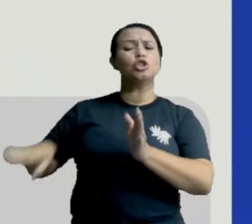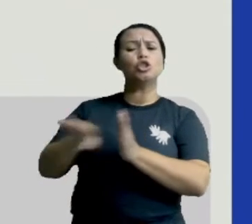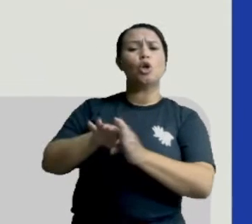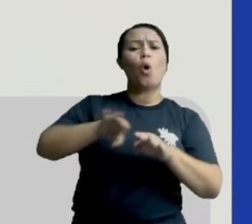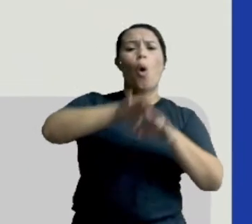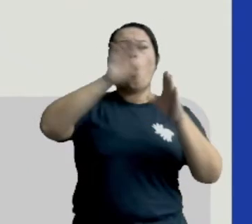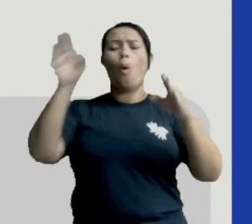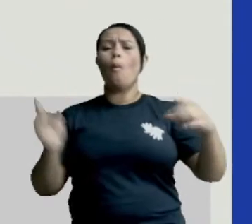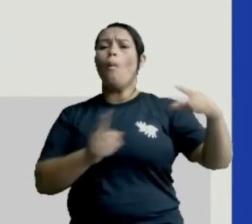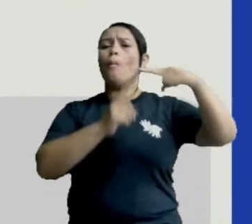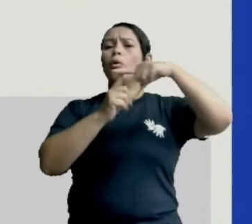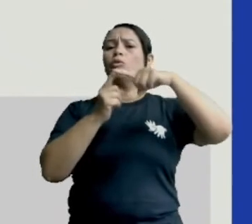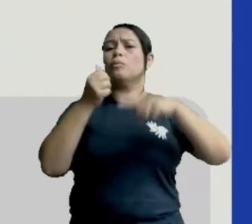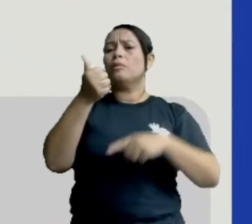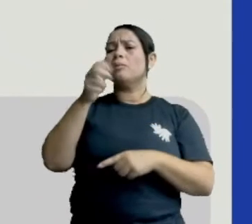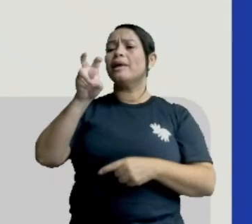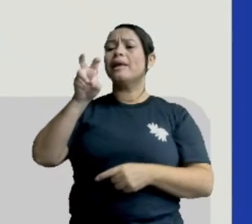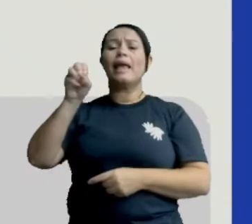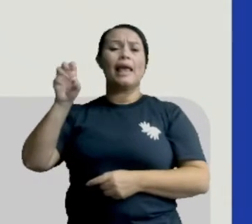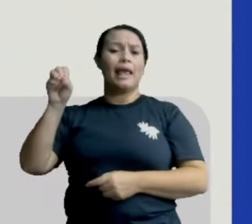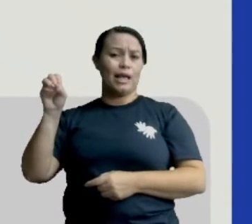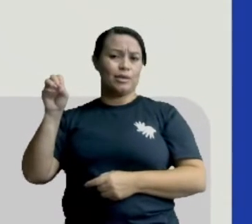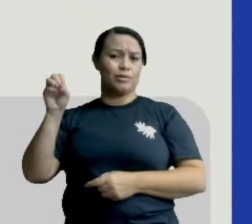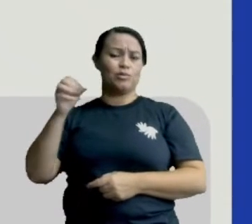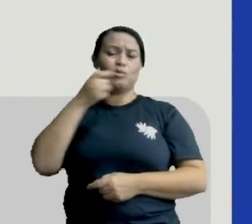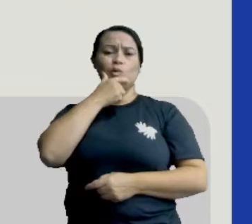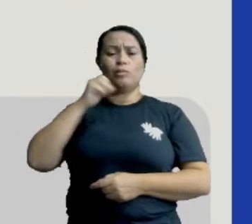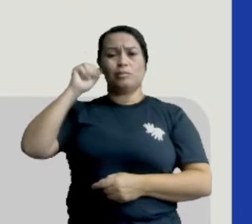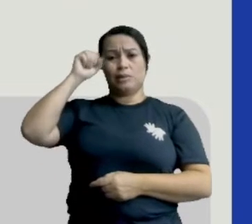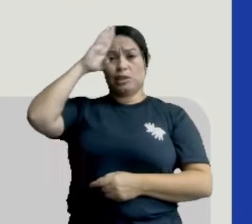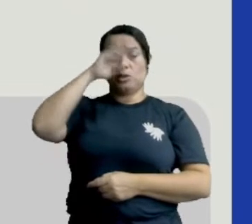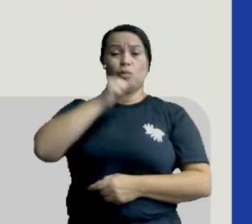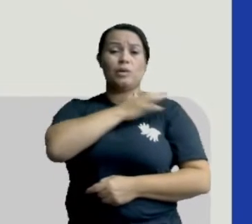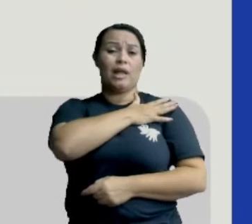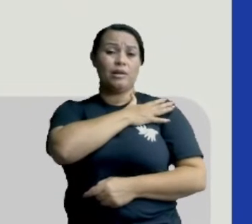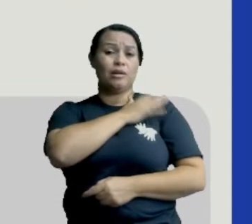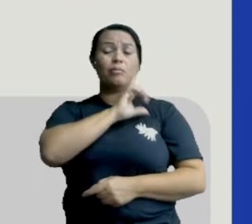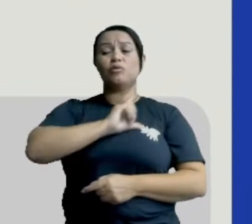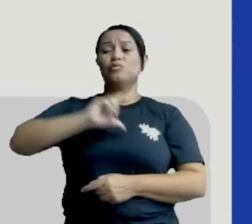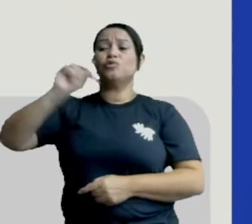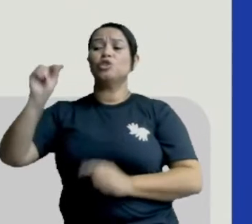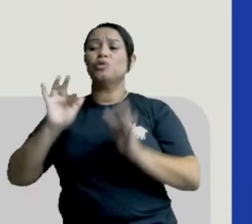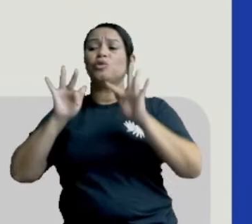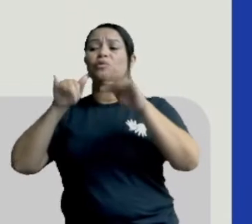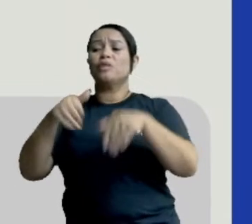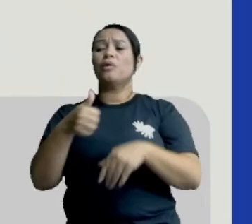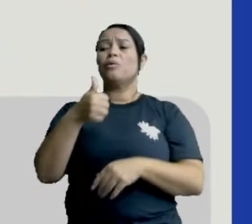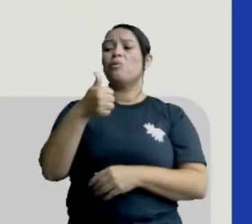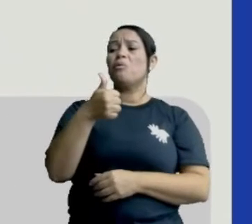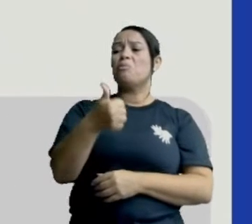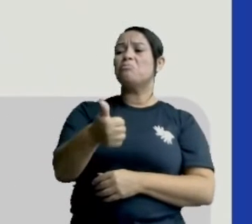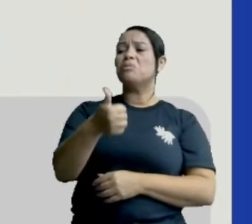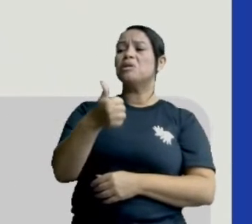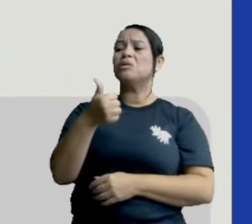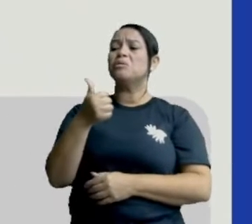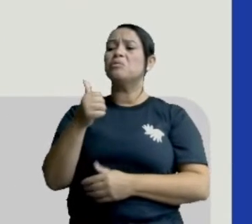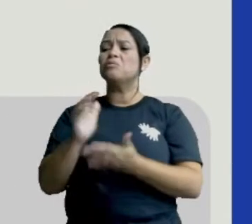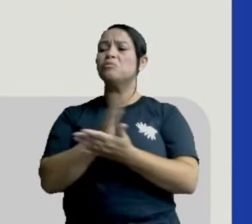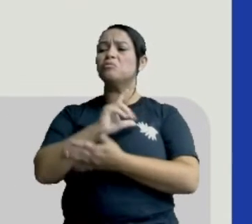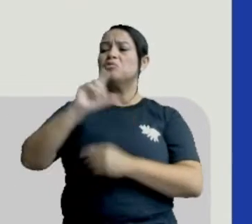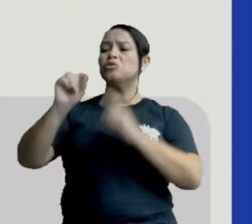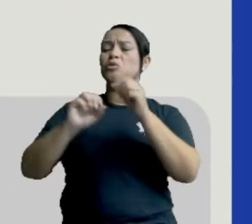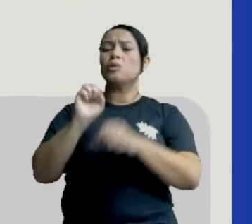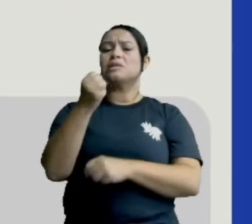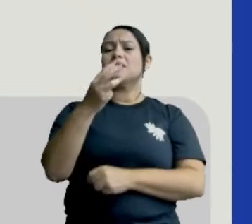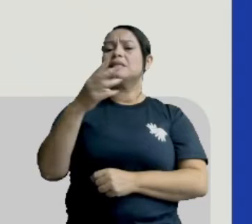final da batalha, fugiu com apenas 830 soldados. Quantos soldados liderados por ele